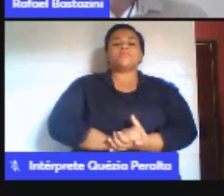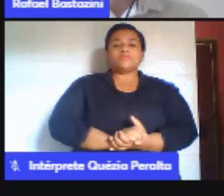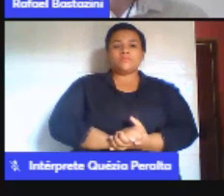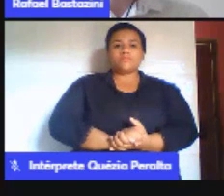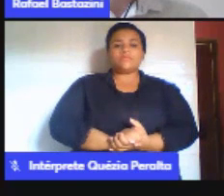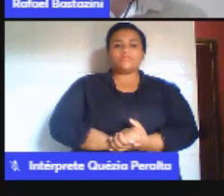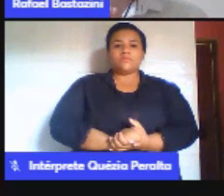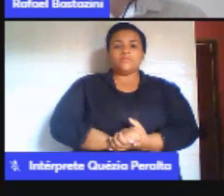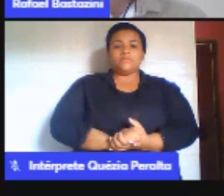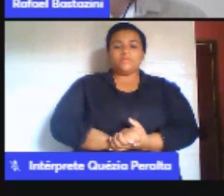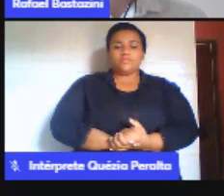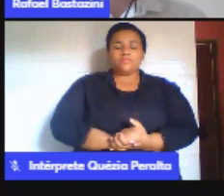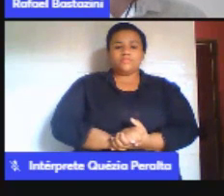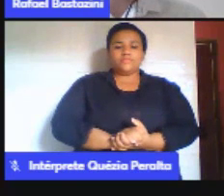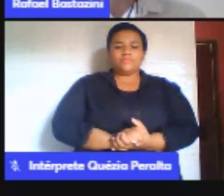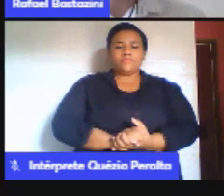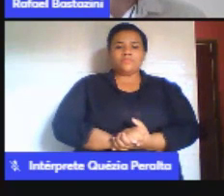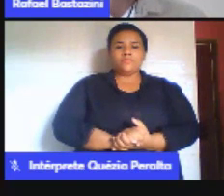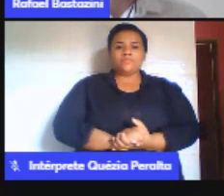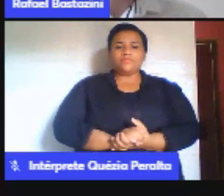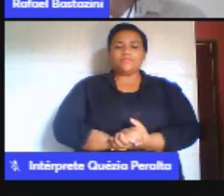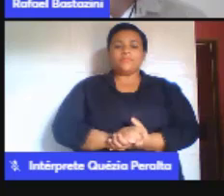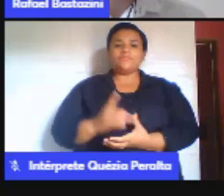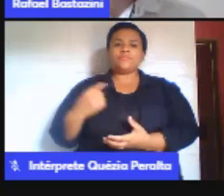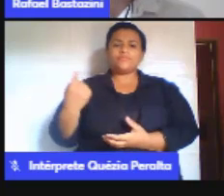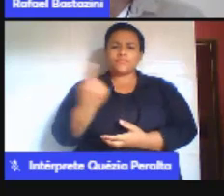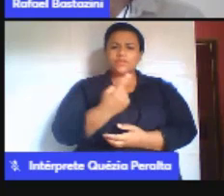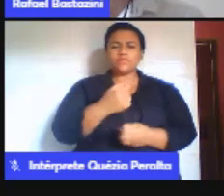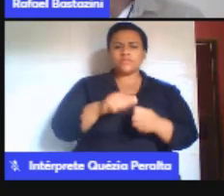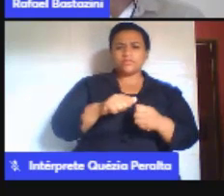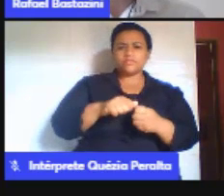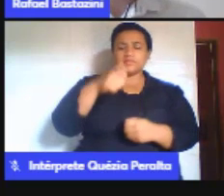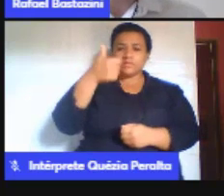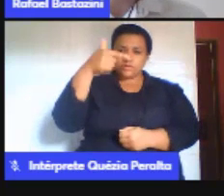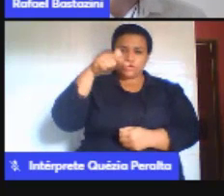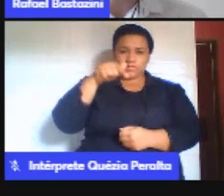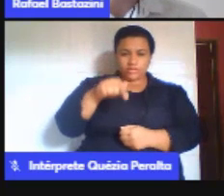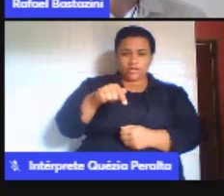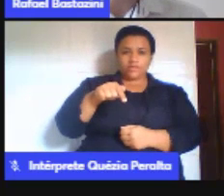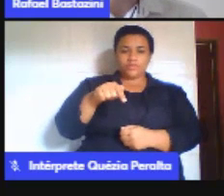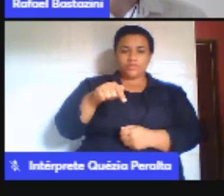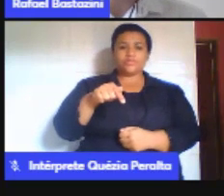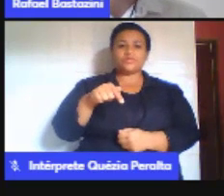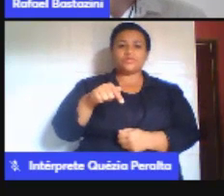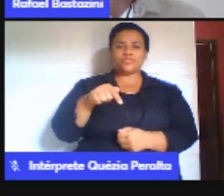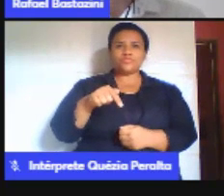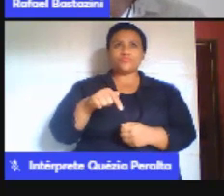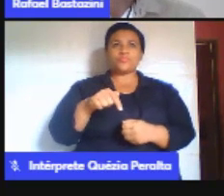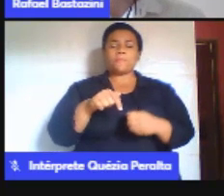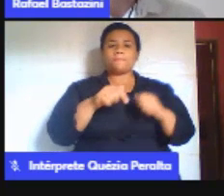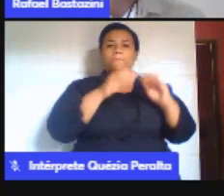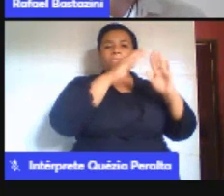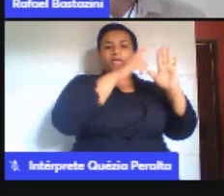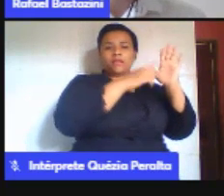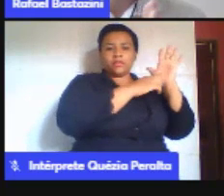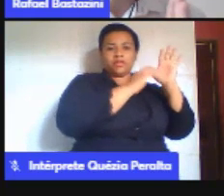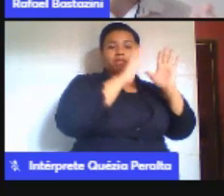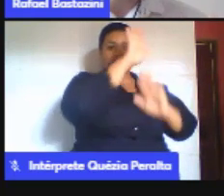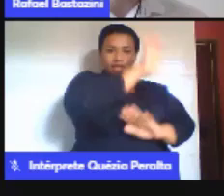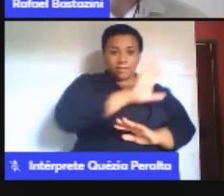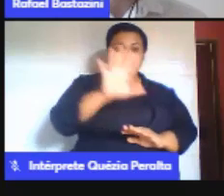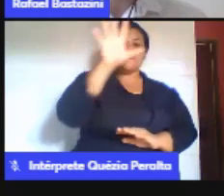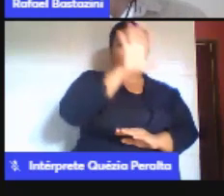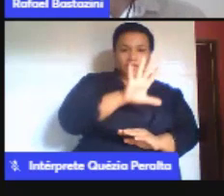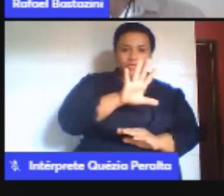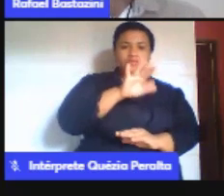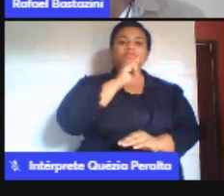projeto, elaboramos 17 placas. Vocês têm aí o exemplo delas abaixo, né? Então, nós temos